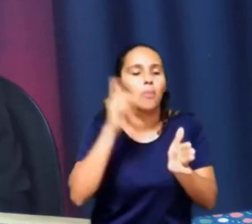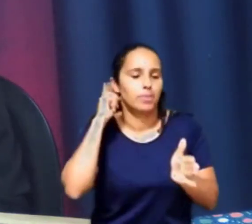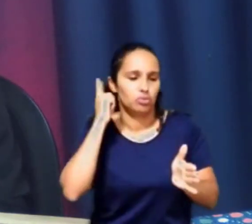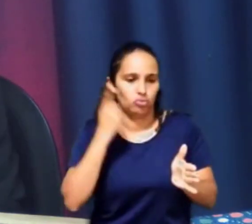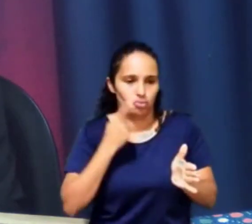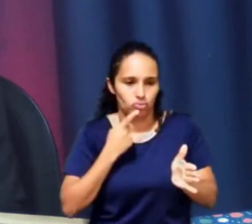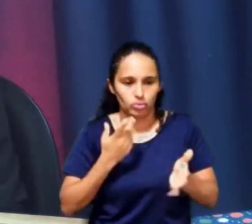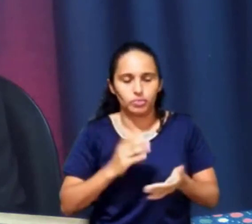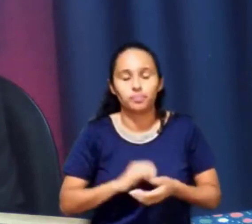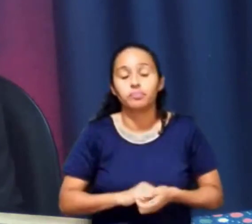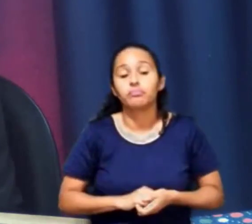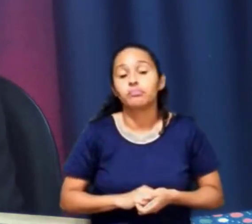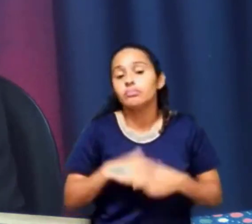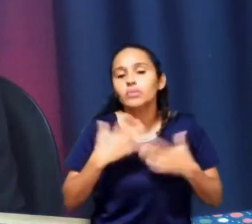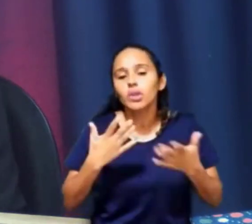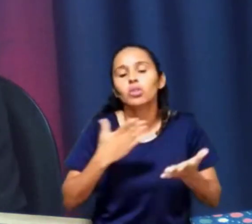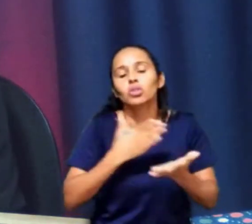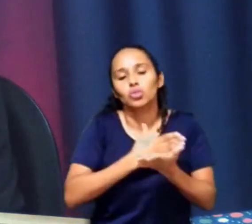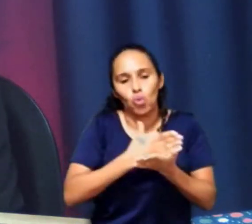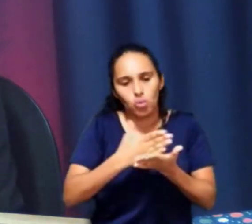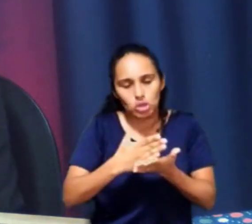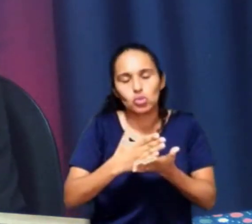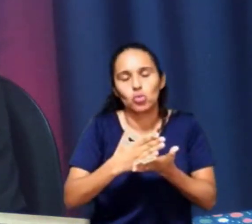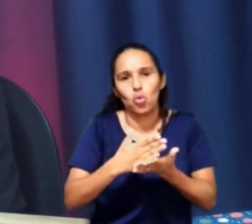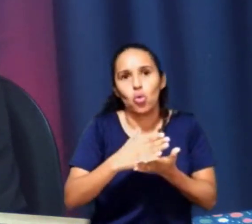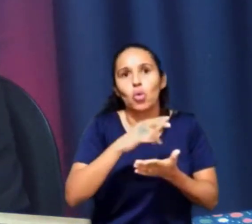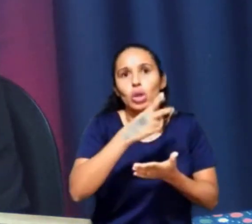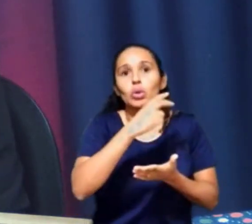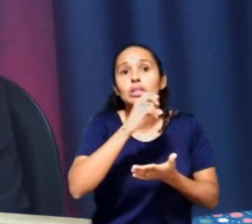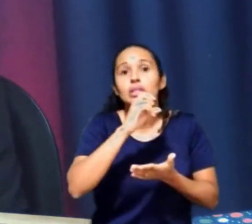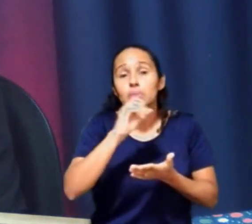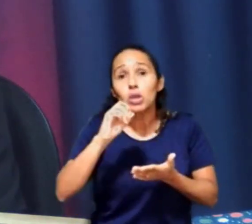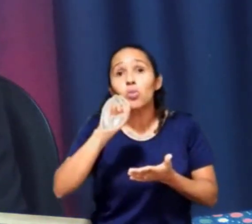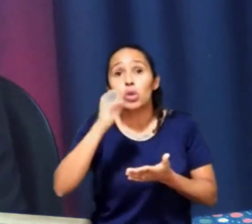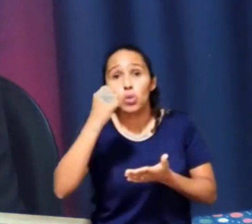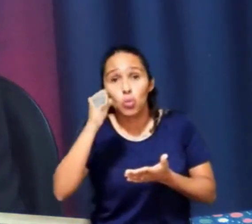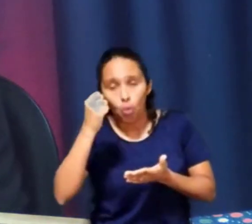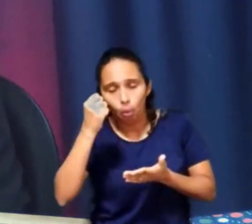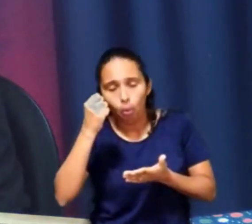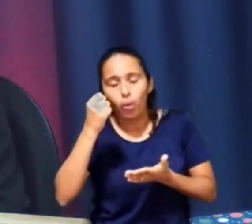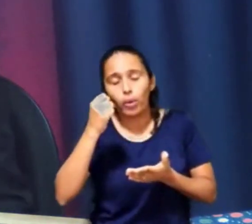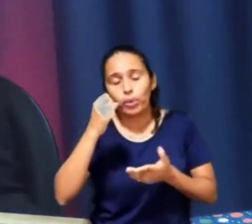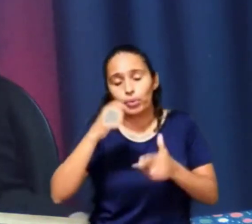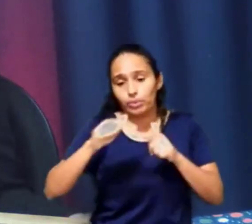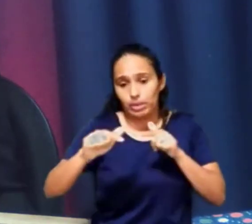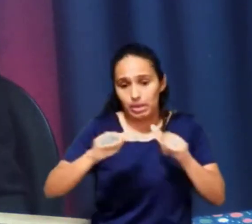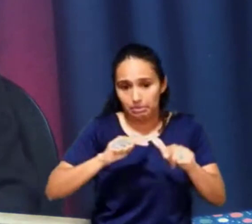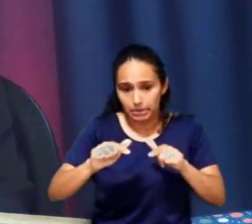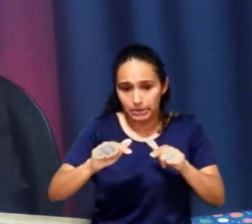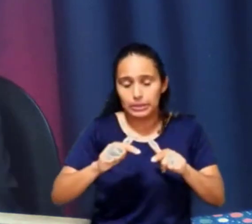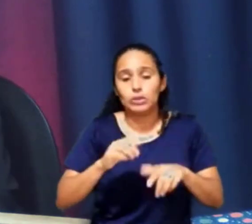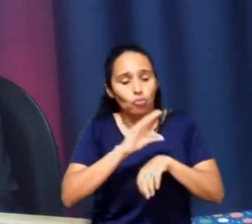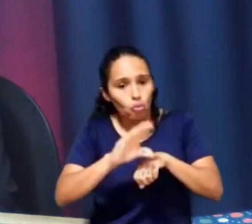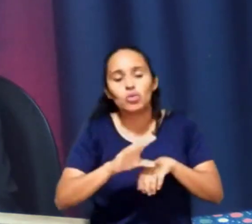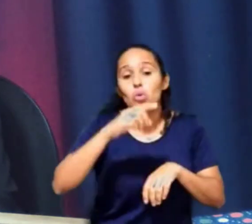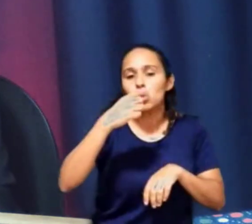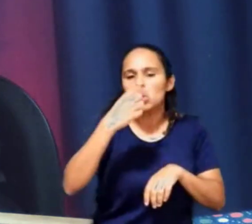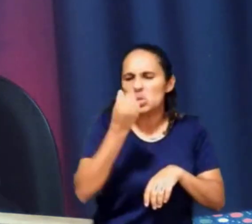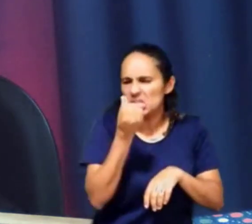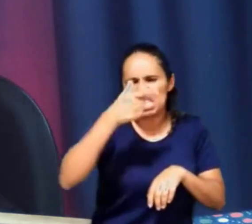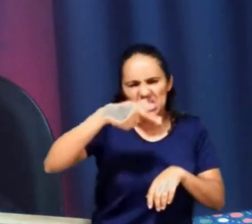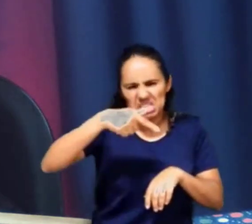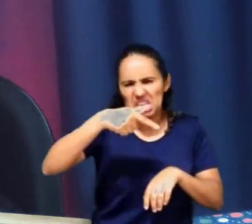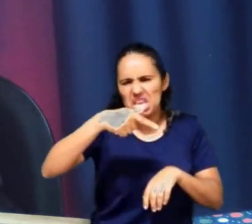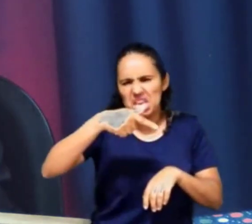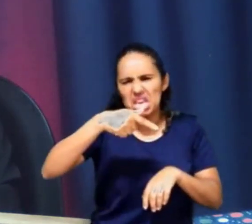trabalho, fui muito acolhida, aliás, foi acho que uns 6, 7 presidentes que a gente eu já passei por